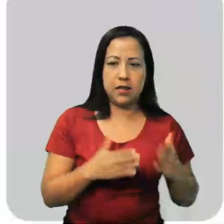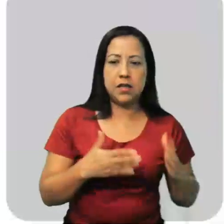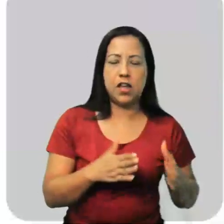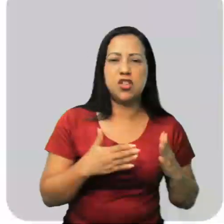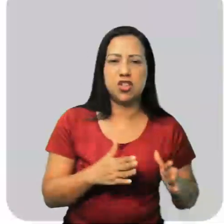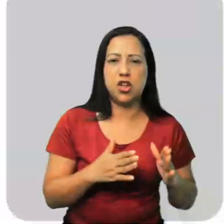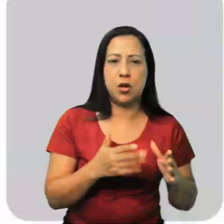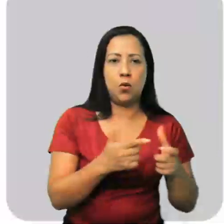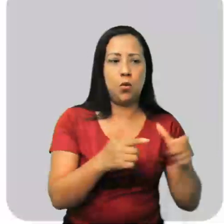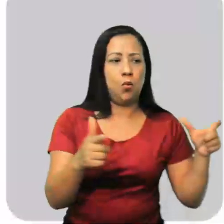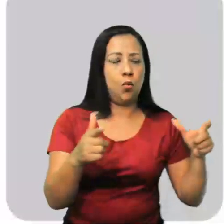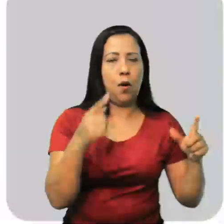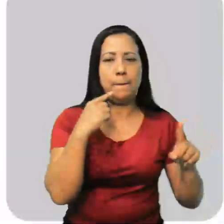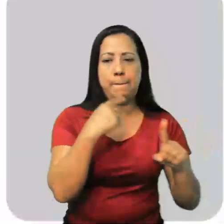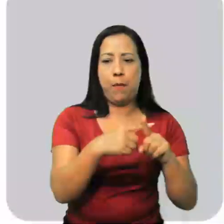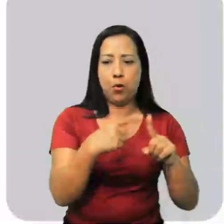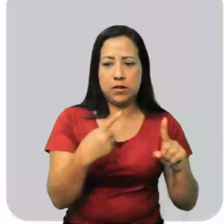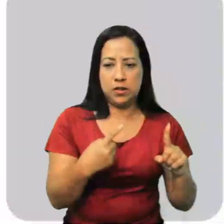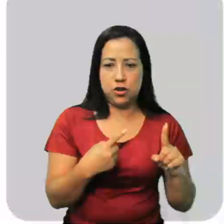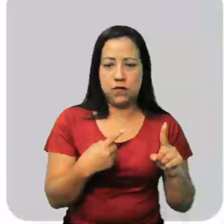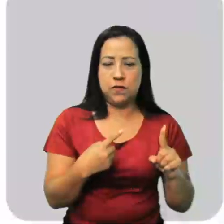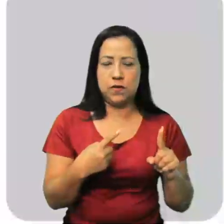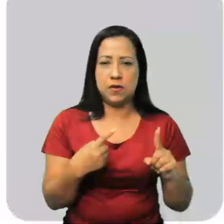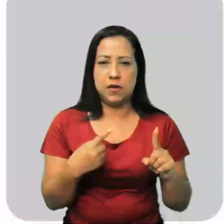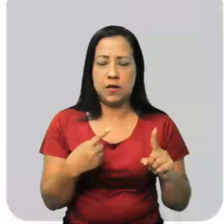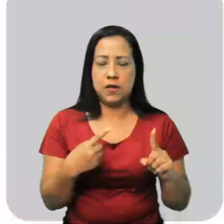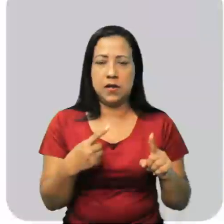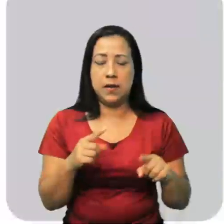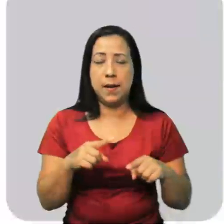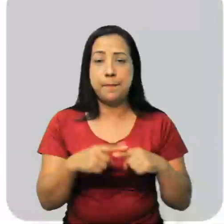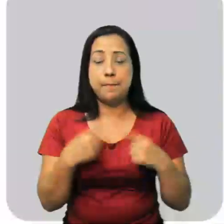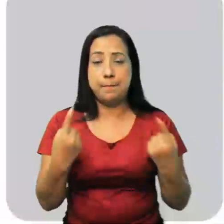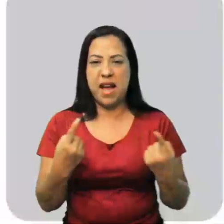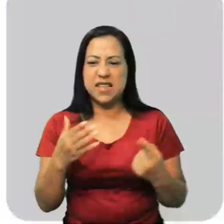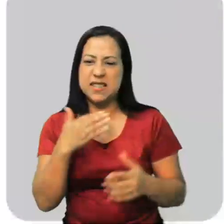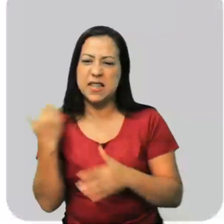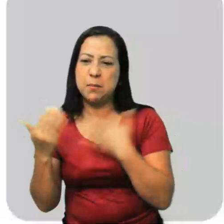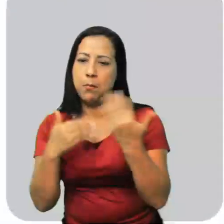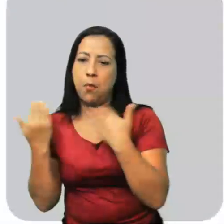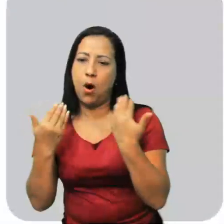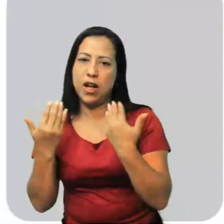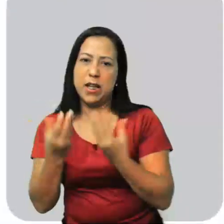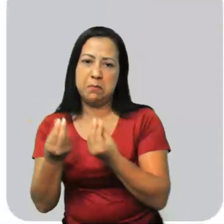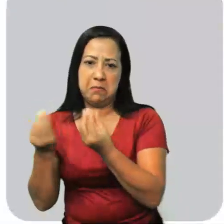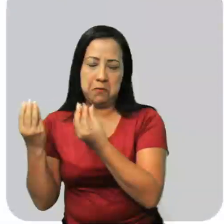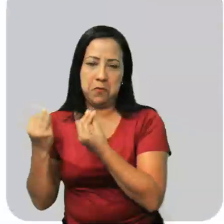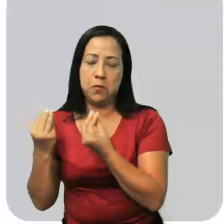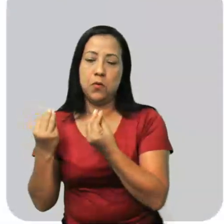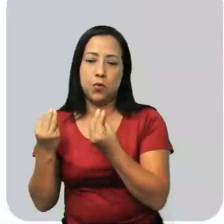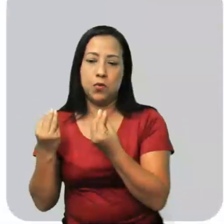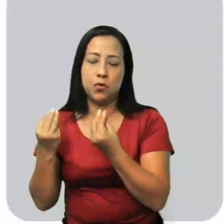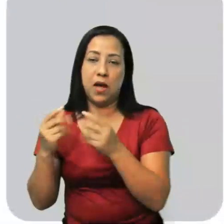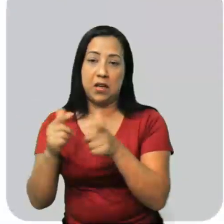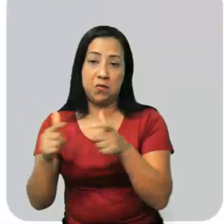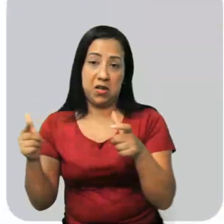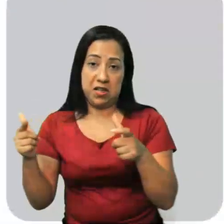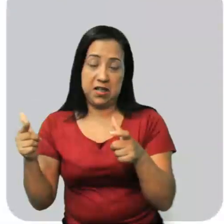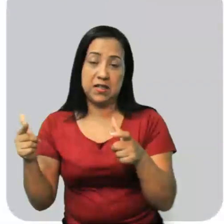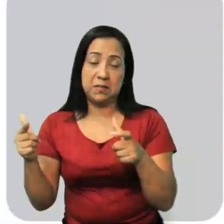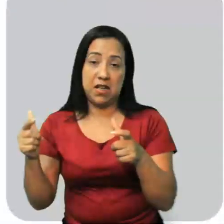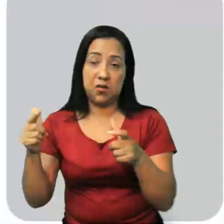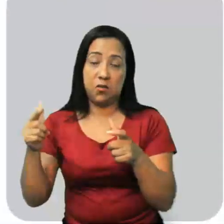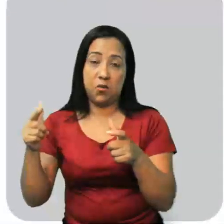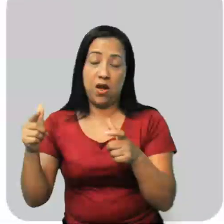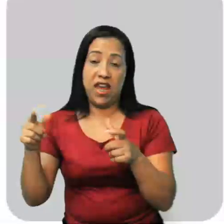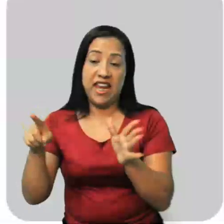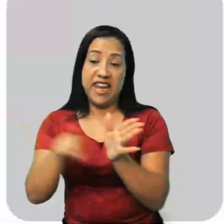o crescimento é negativo. Crescimento vegetativo. Olha aqui.